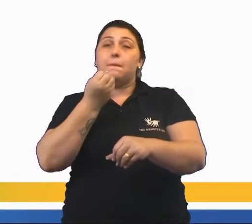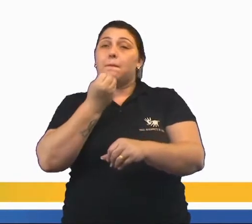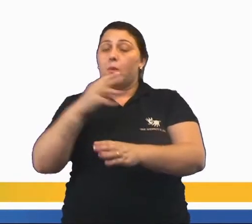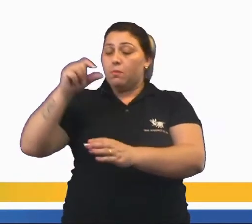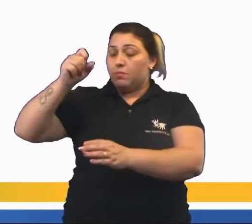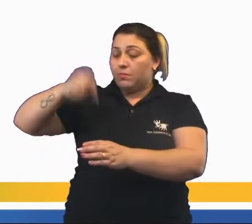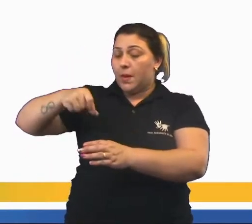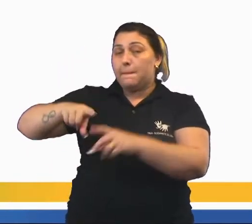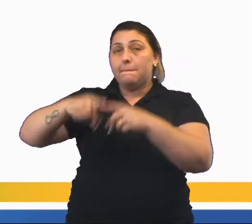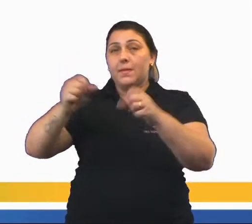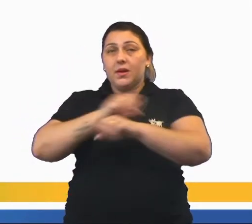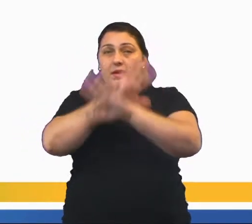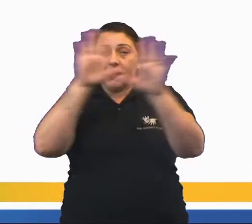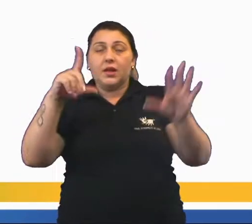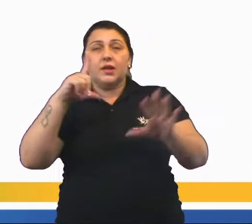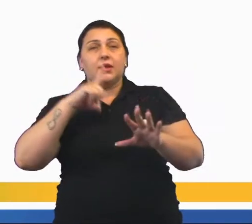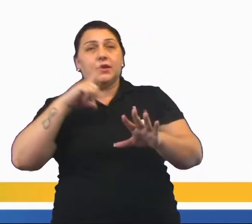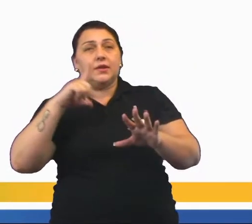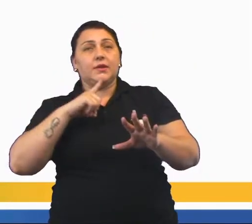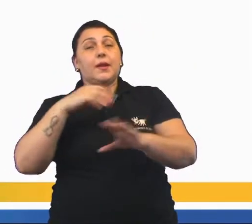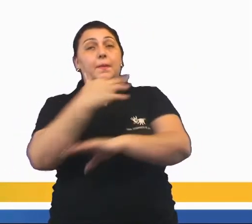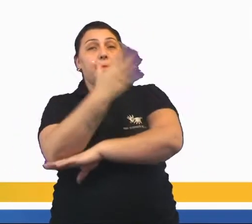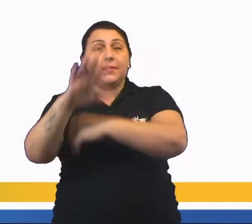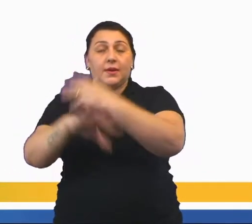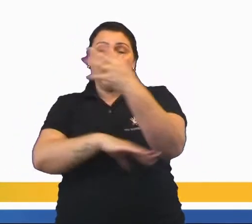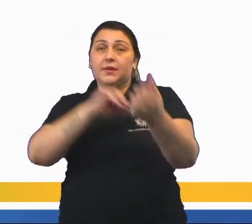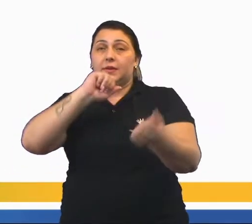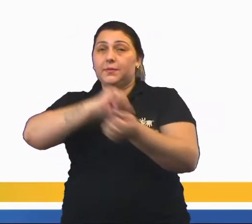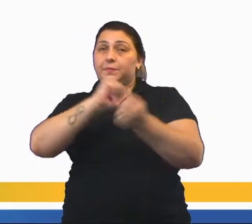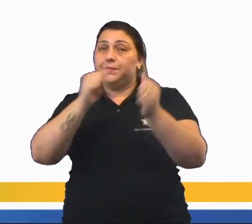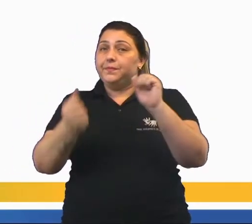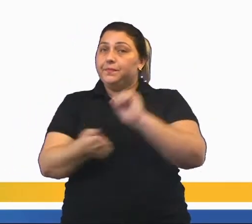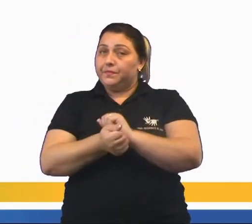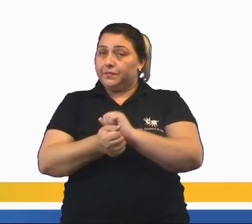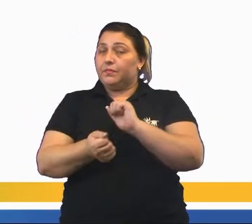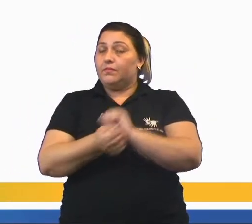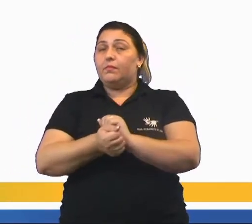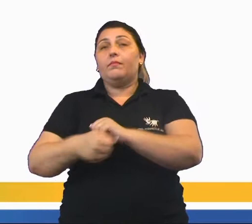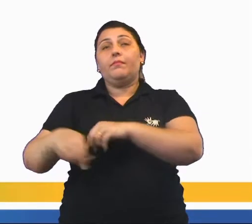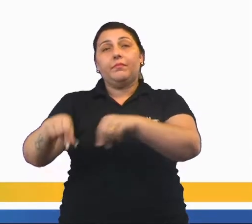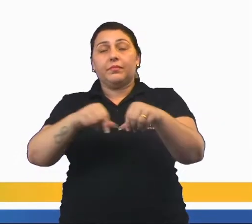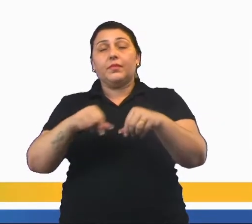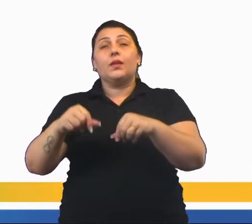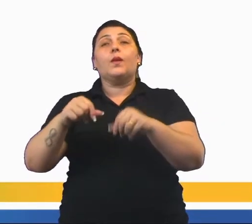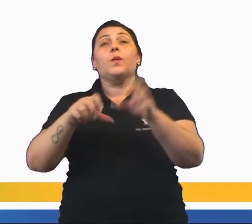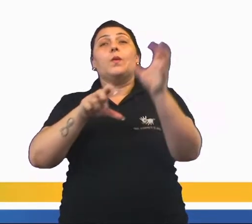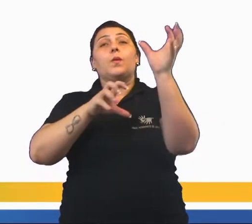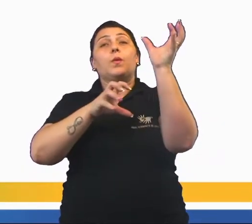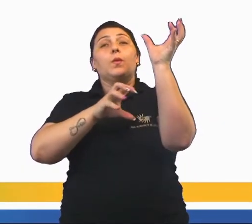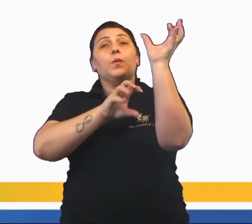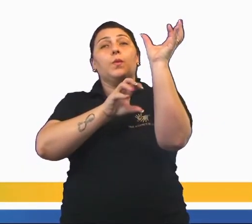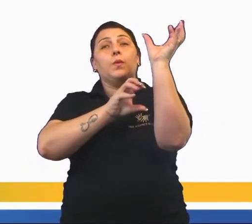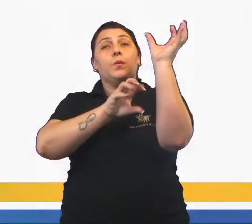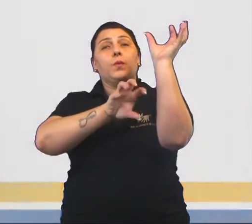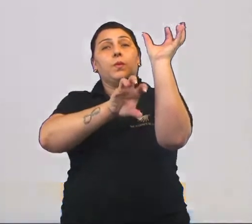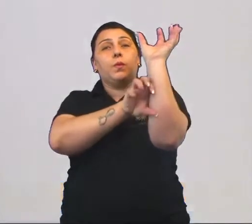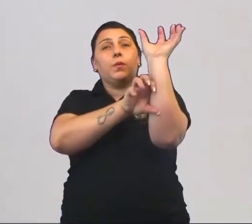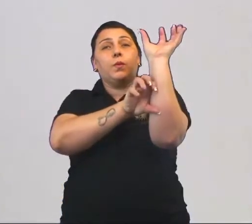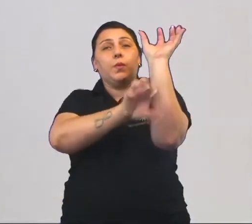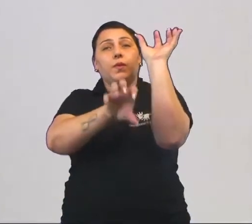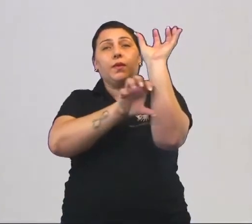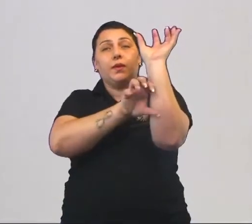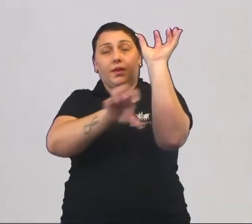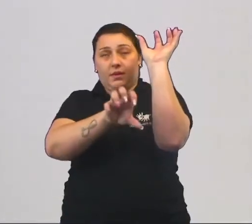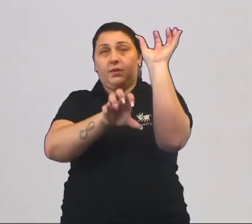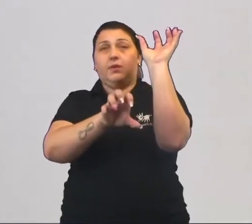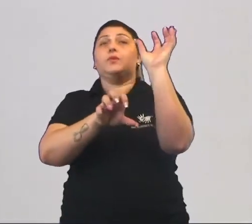cultivo. Mas claro que existem plantas que se adaptam a este solo, como os cactos e suculentas, por exemplo. E